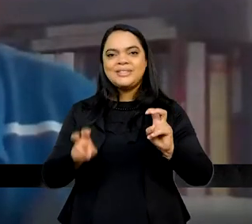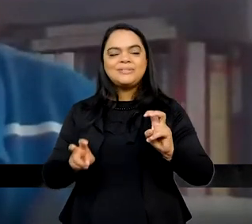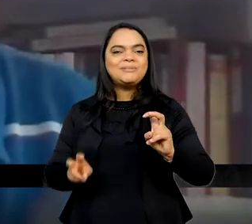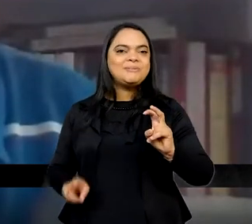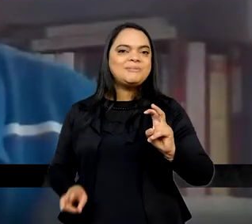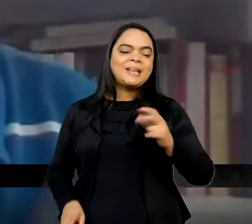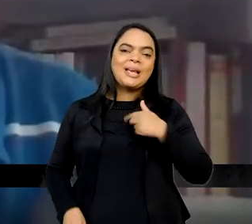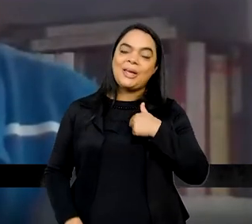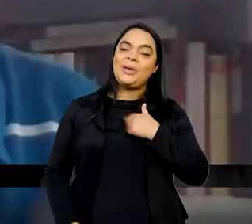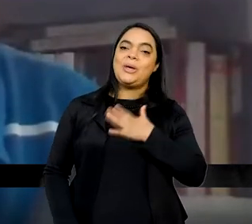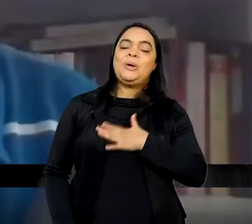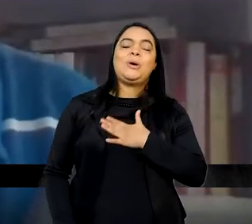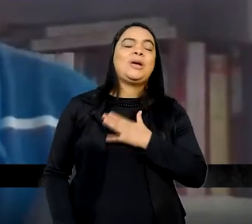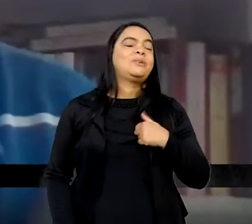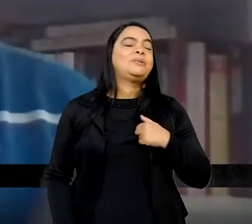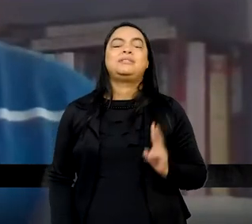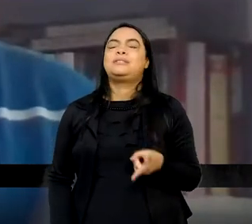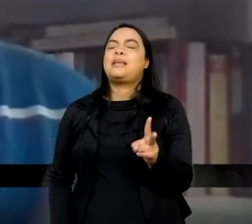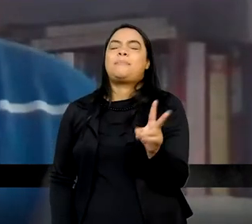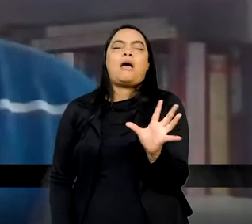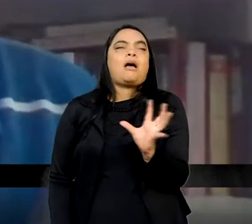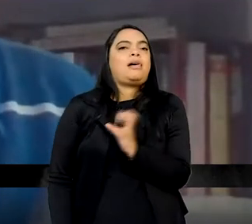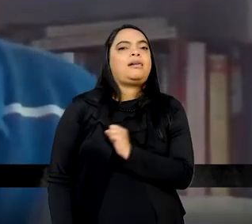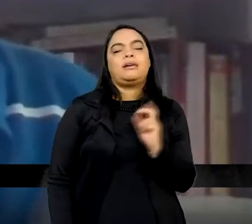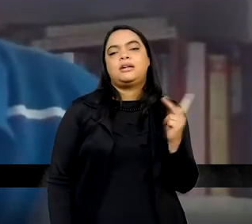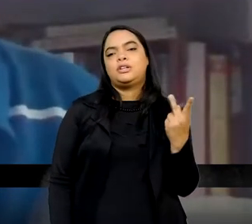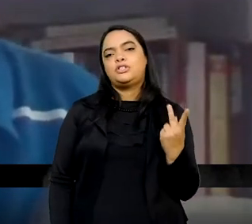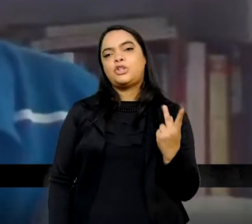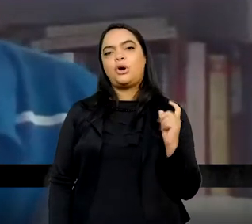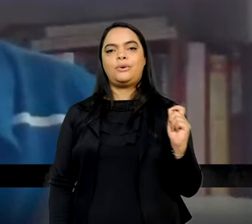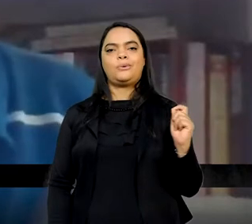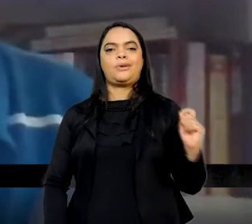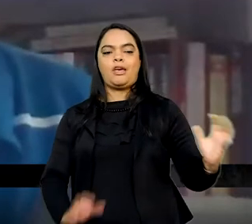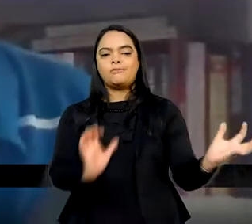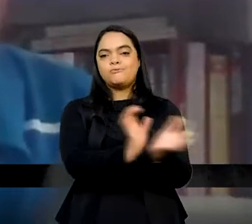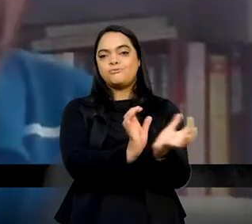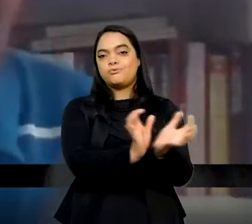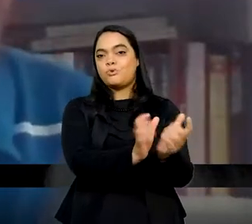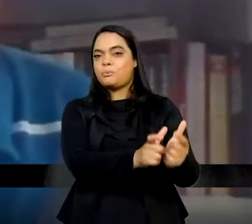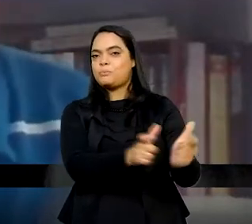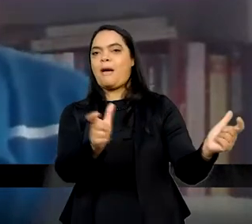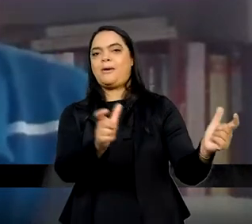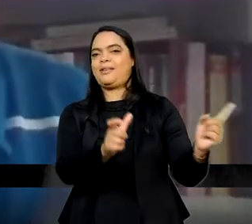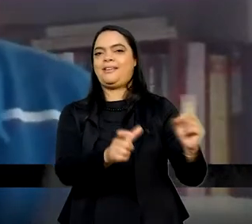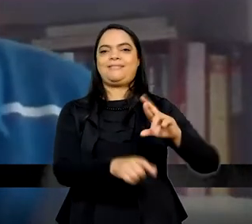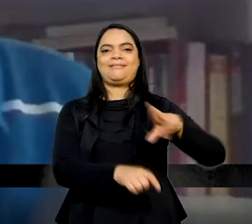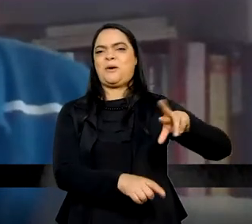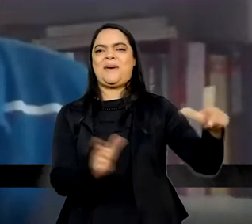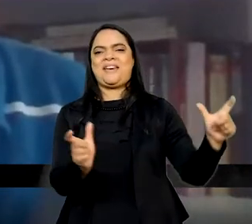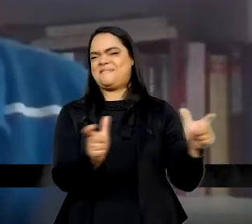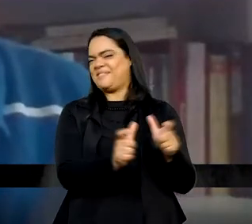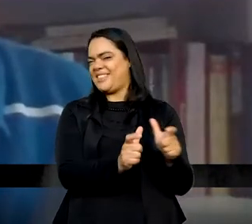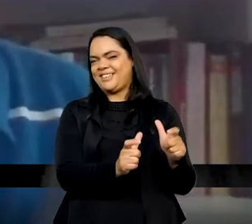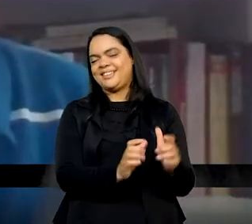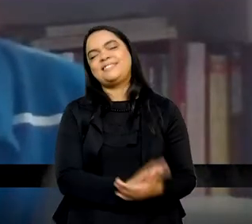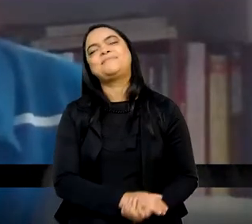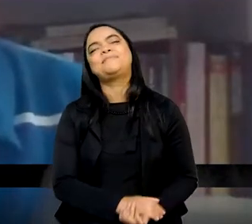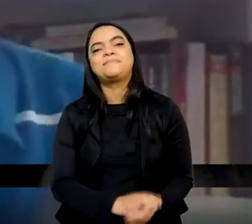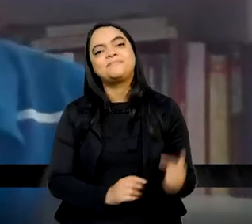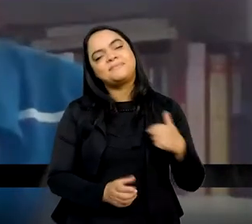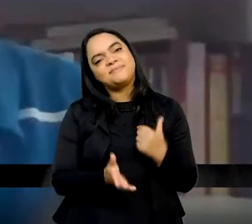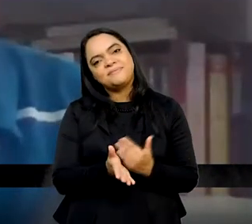Eu sempre fui muito apaixonado por a história dessas maiorias que chamam minorias, né?